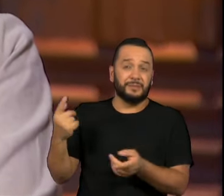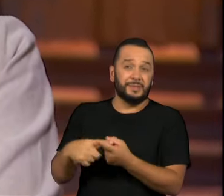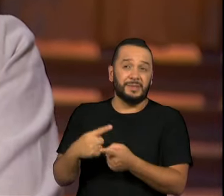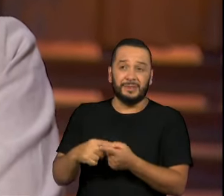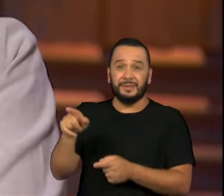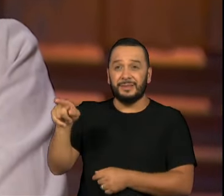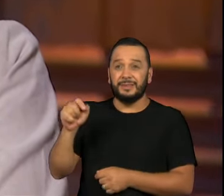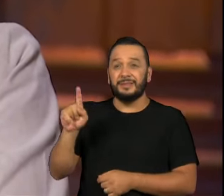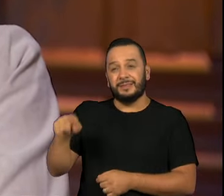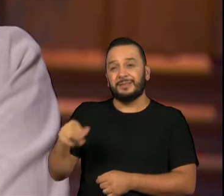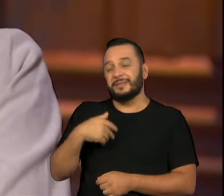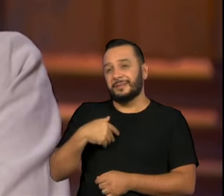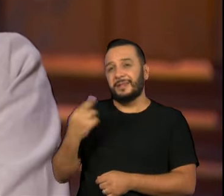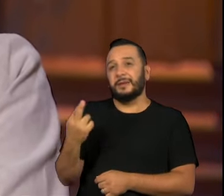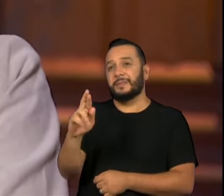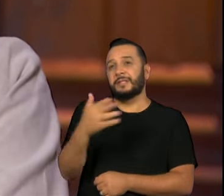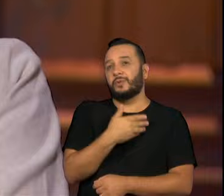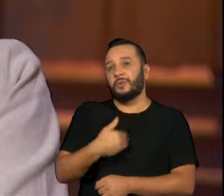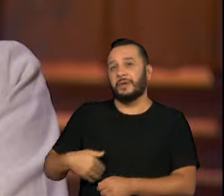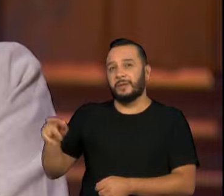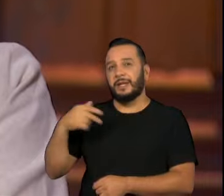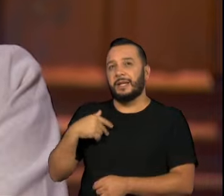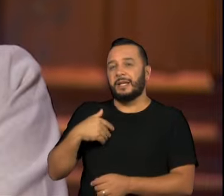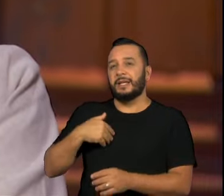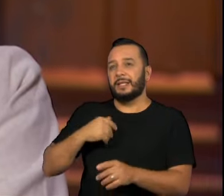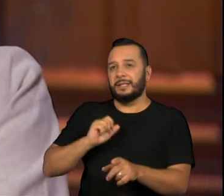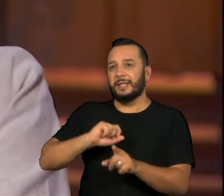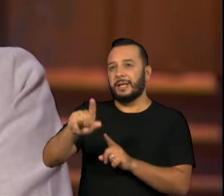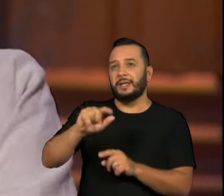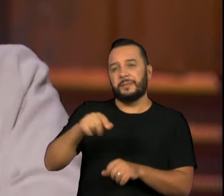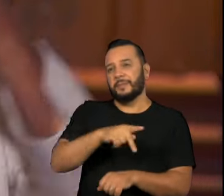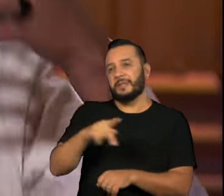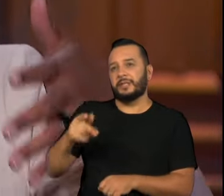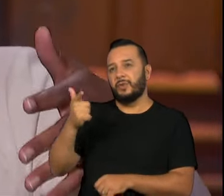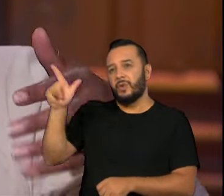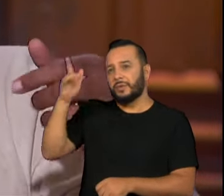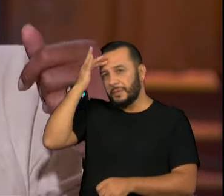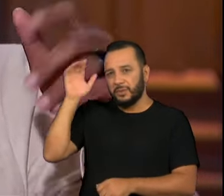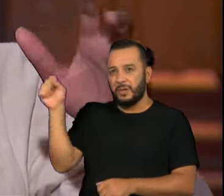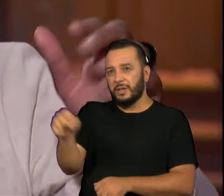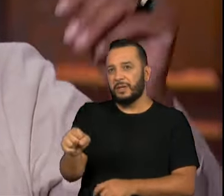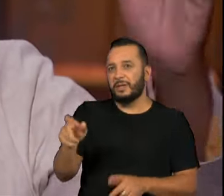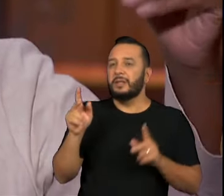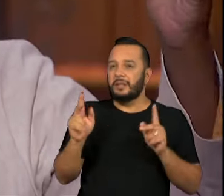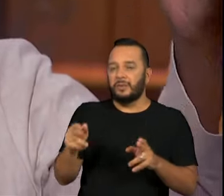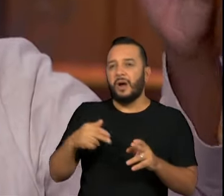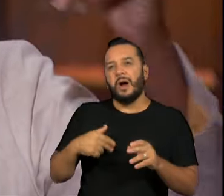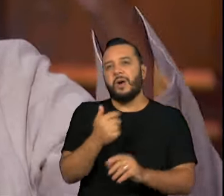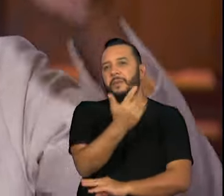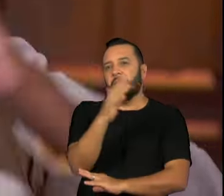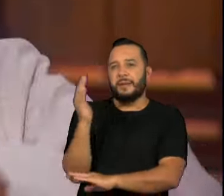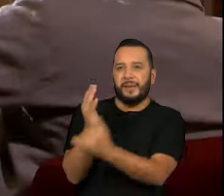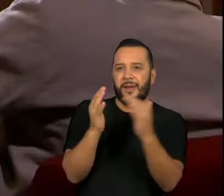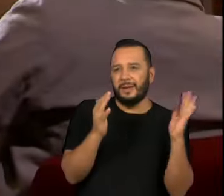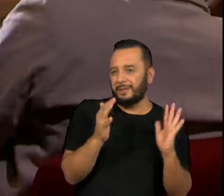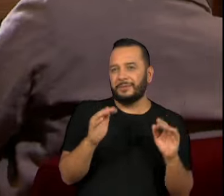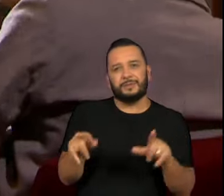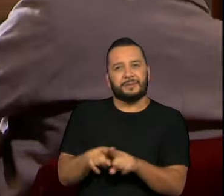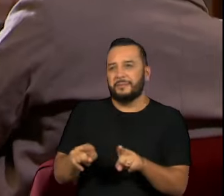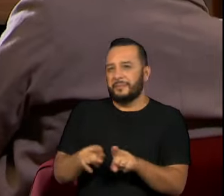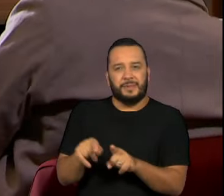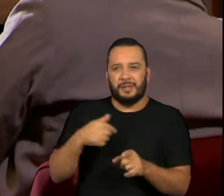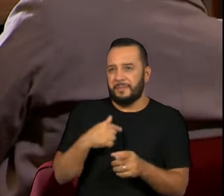representa o governo porque se ele sair de lá no presente é botar outra pessoa mesma coisa aconteceu no ambiente tira um Bota outra atual e